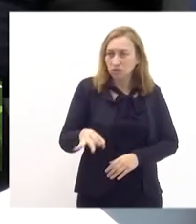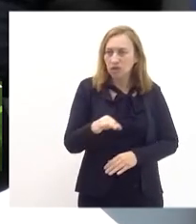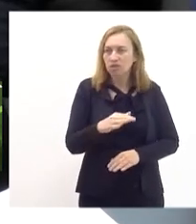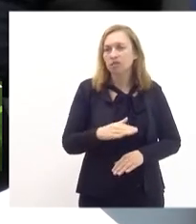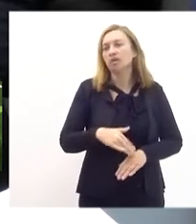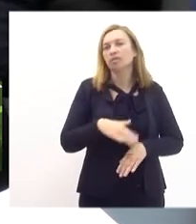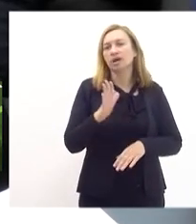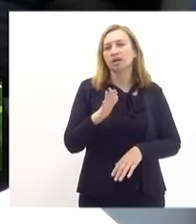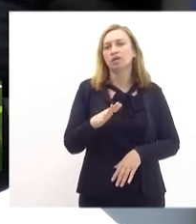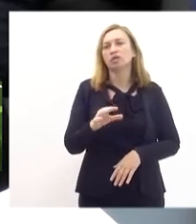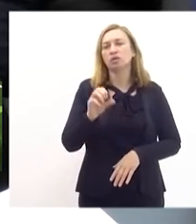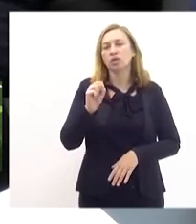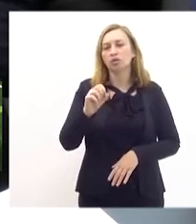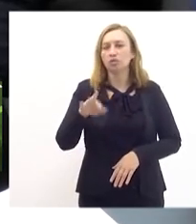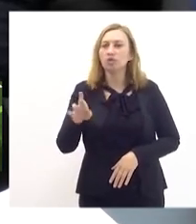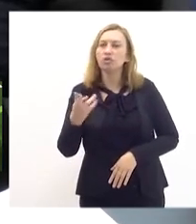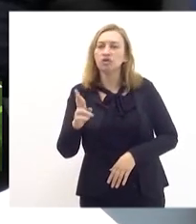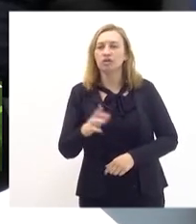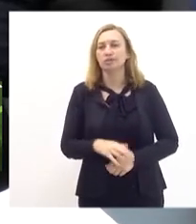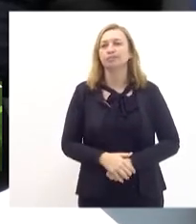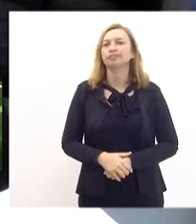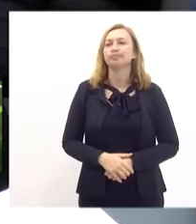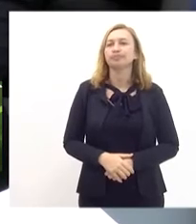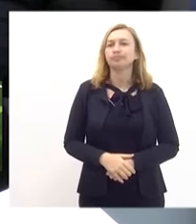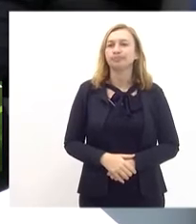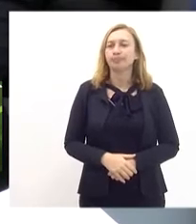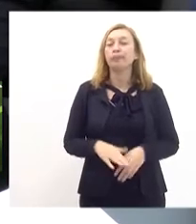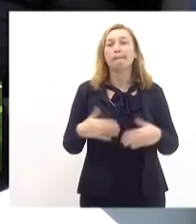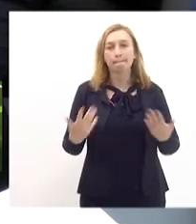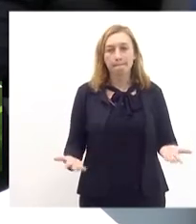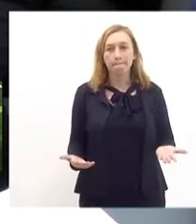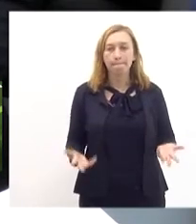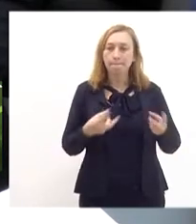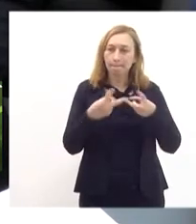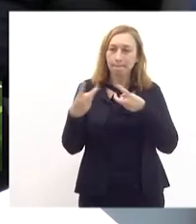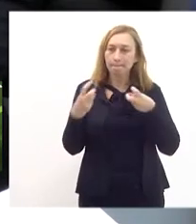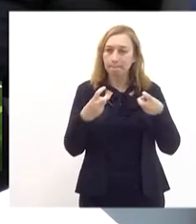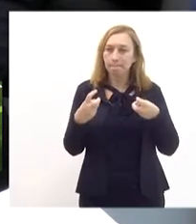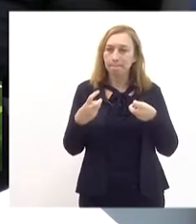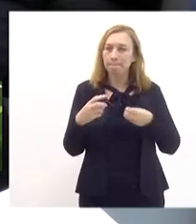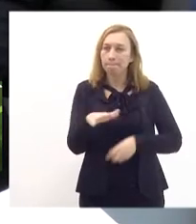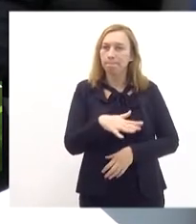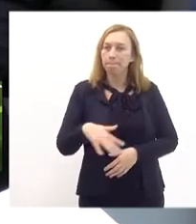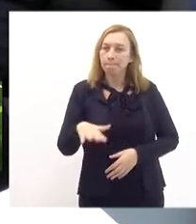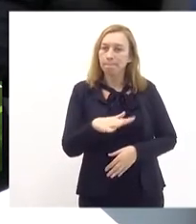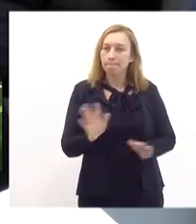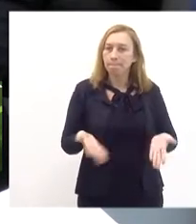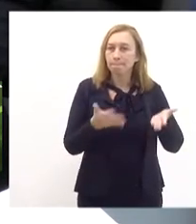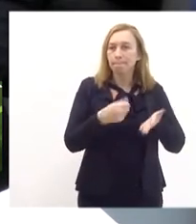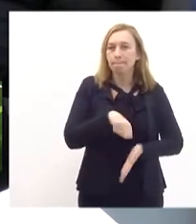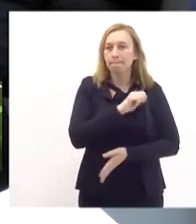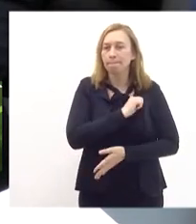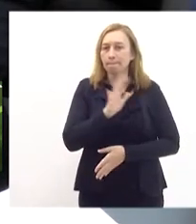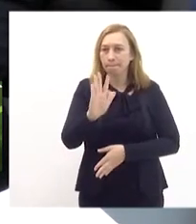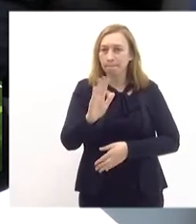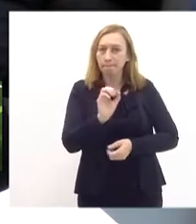que era de 8 bilhões de reais. Então, a gente vai observar no campo dos incentivos, doutora, fiscais.